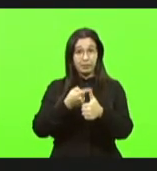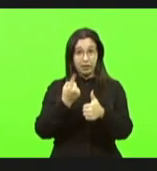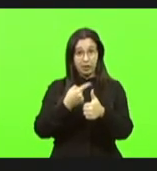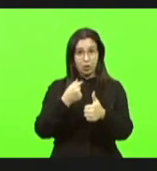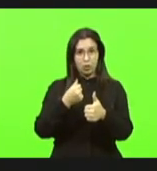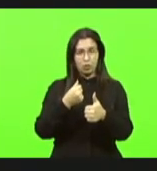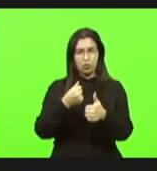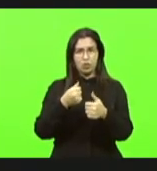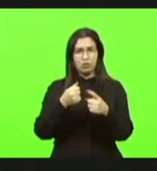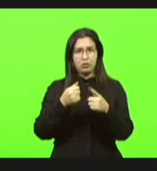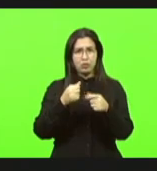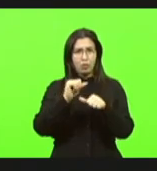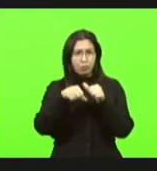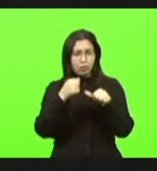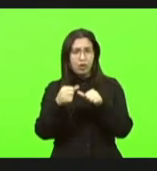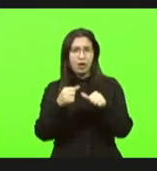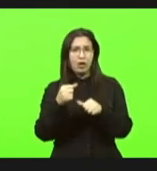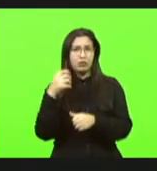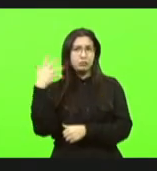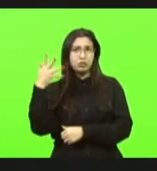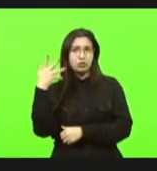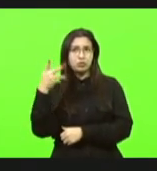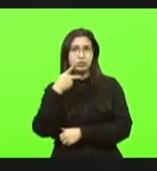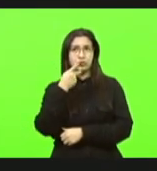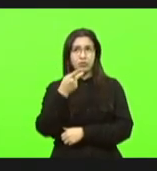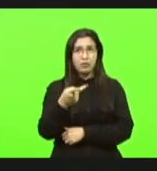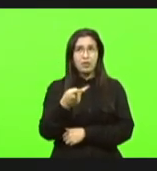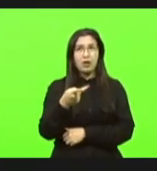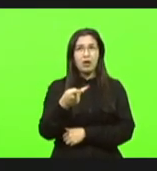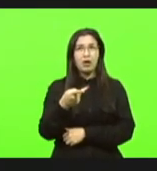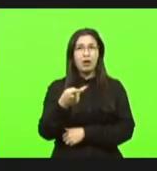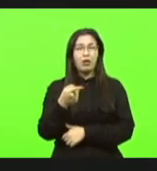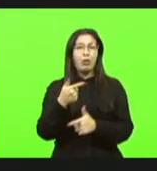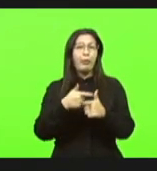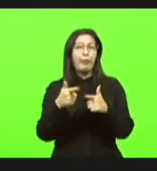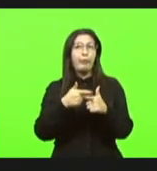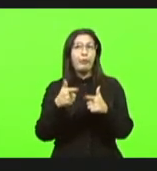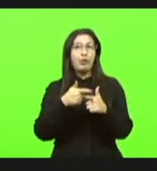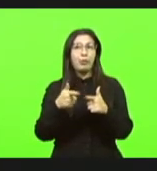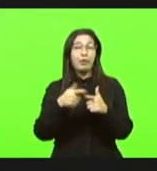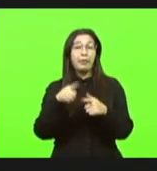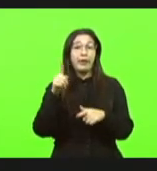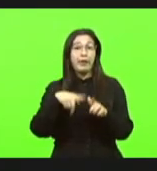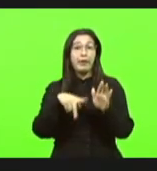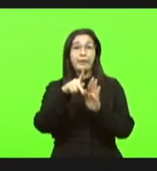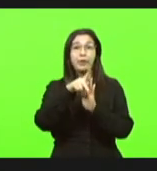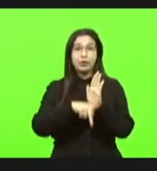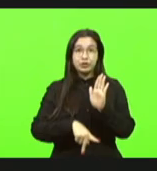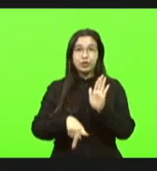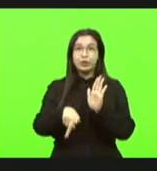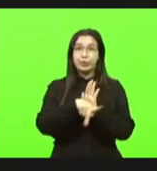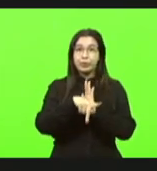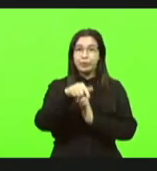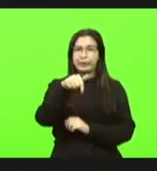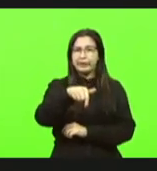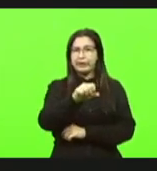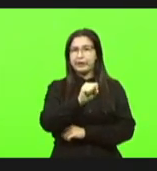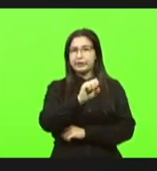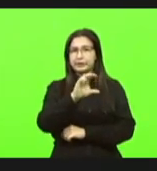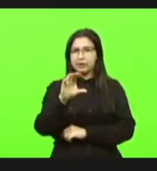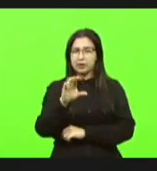e quando foi levantado este problema presidente de que esse é um projeto de Santa Catarina